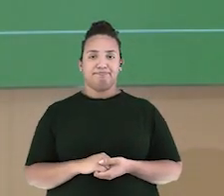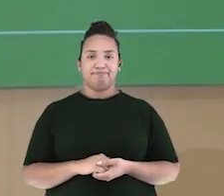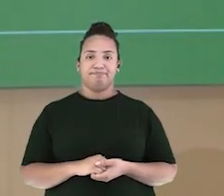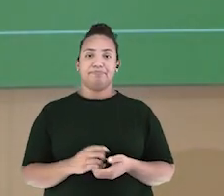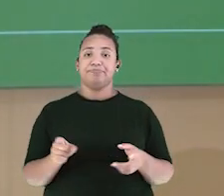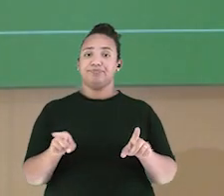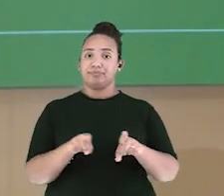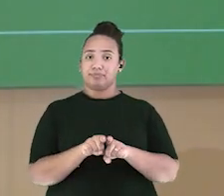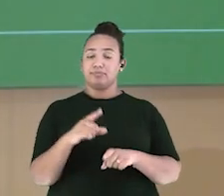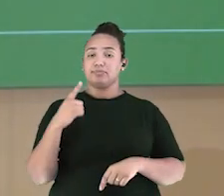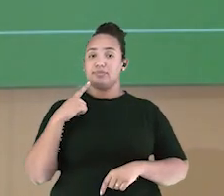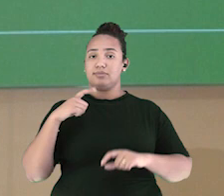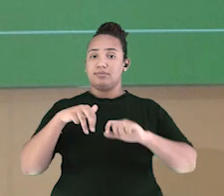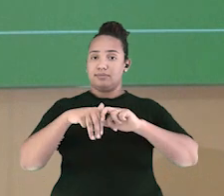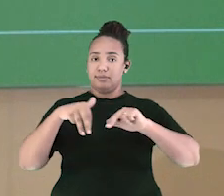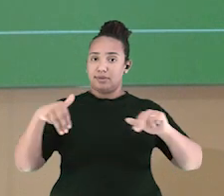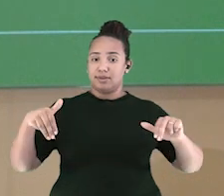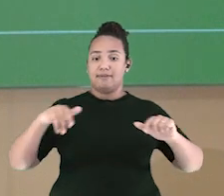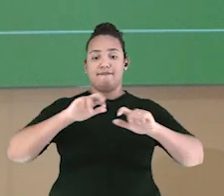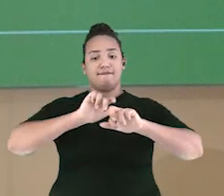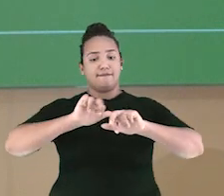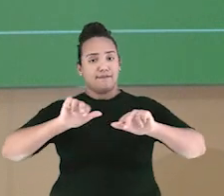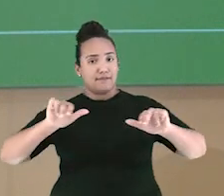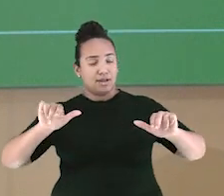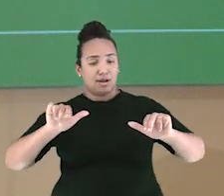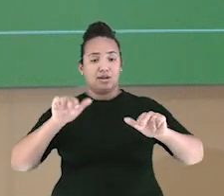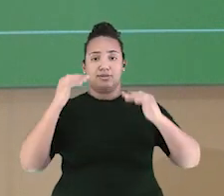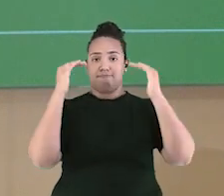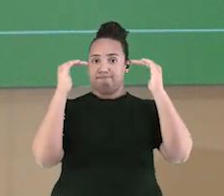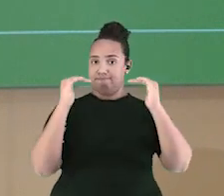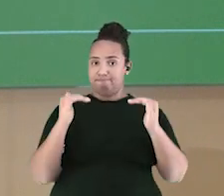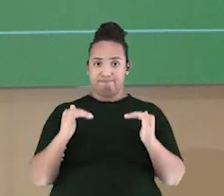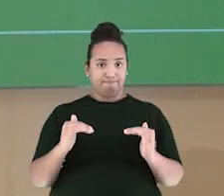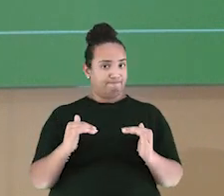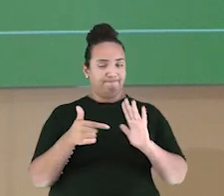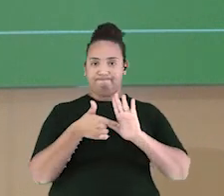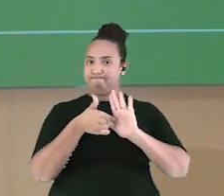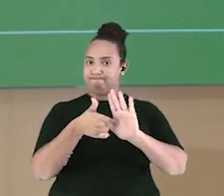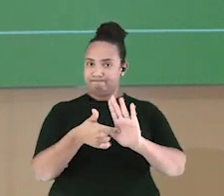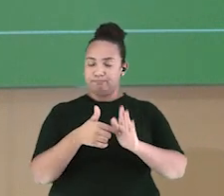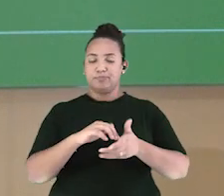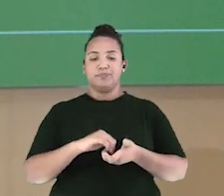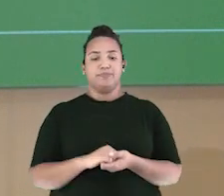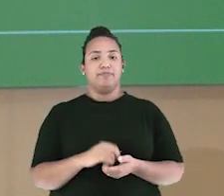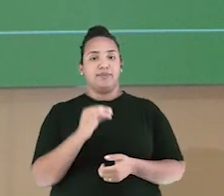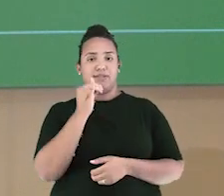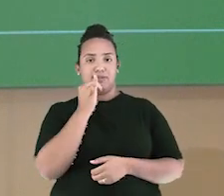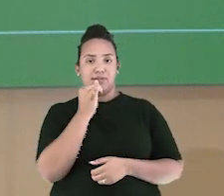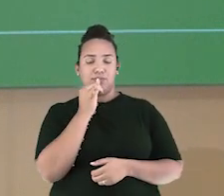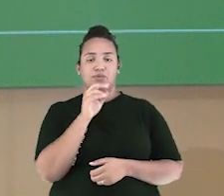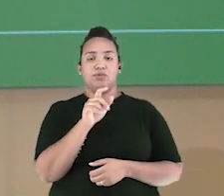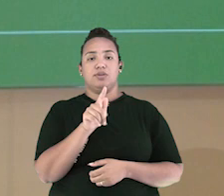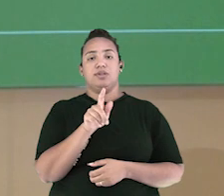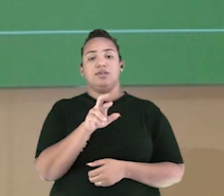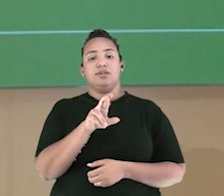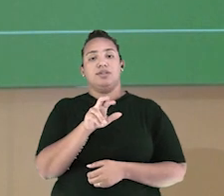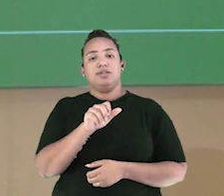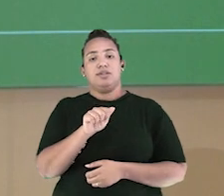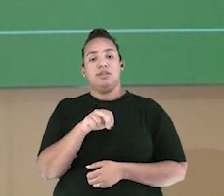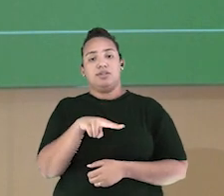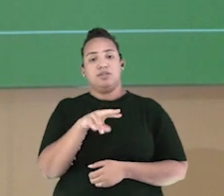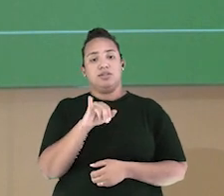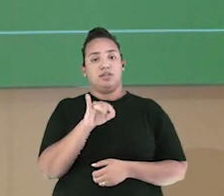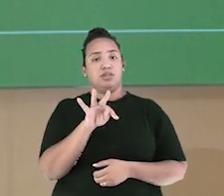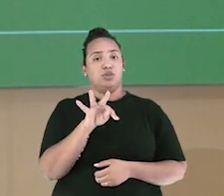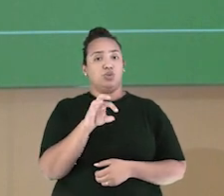E é claro que existem outros minerais, né? E que não estão listados na tabela que a gente mostrou, como o granito e o mármore, por exemplo.